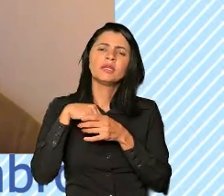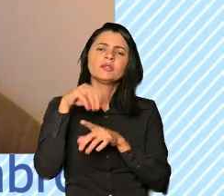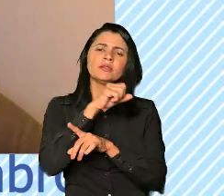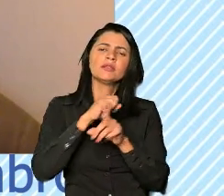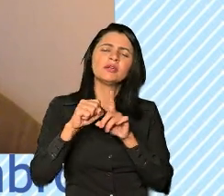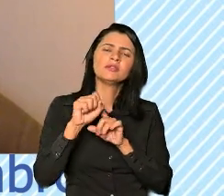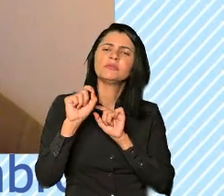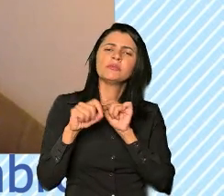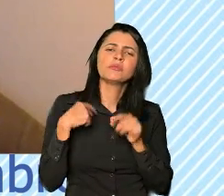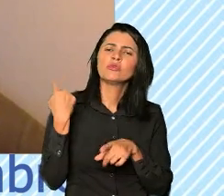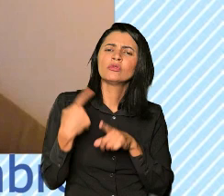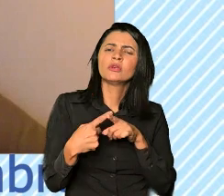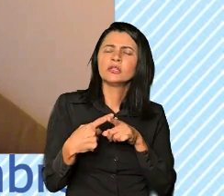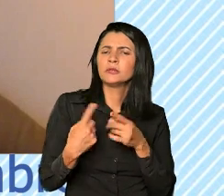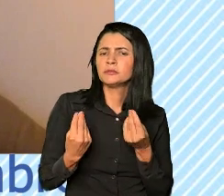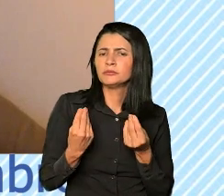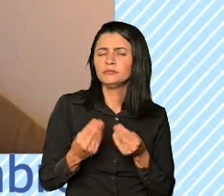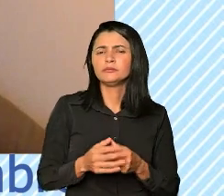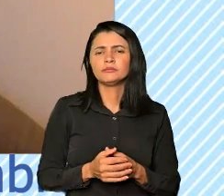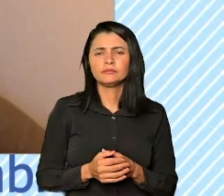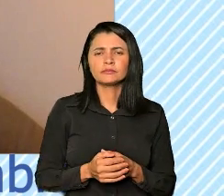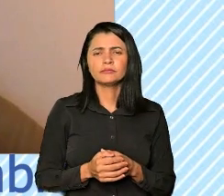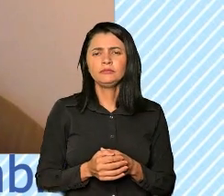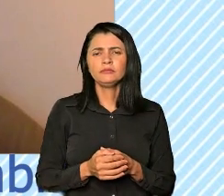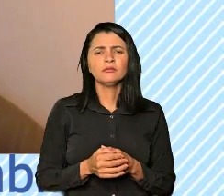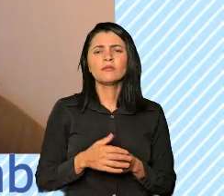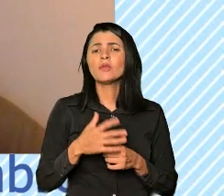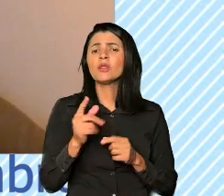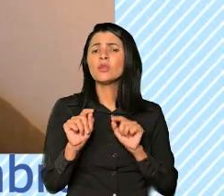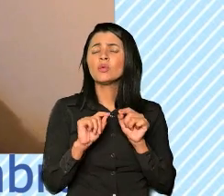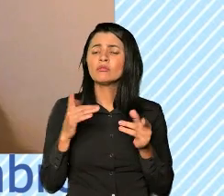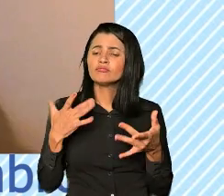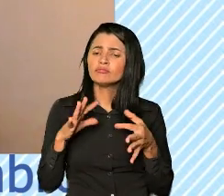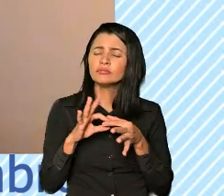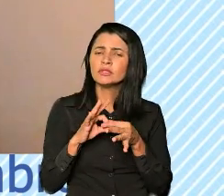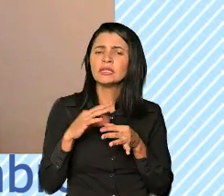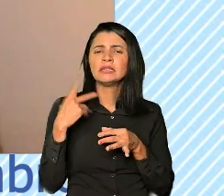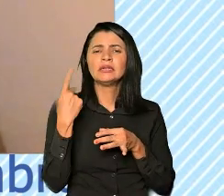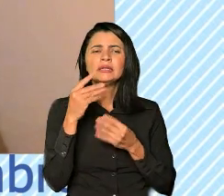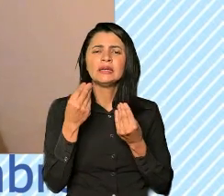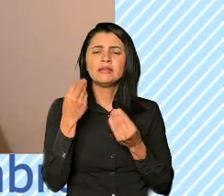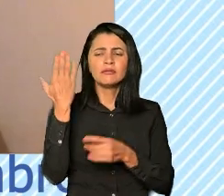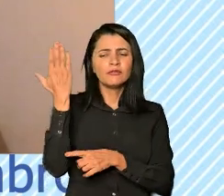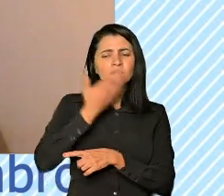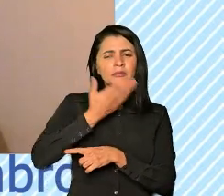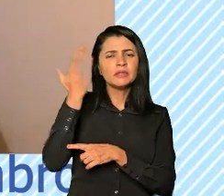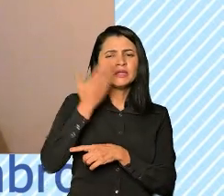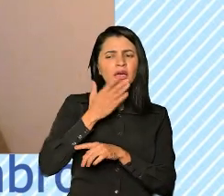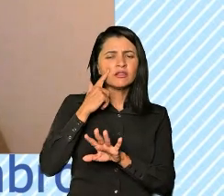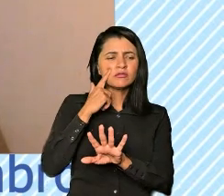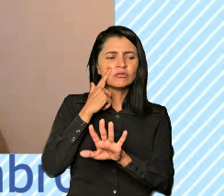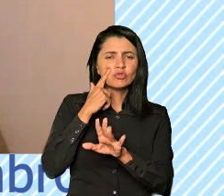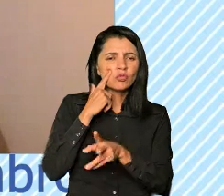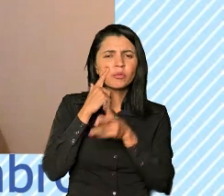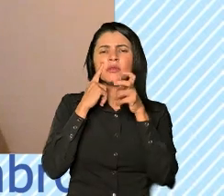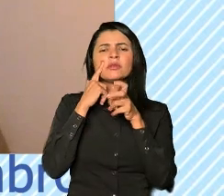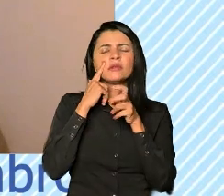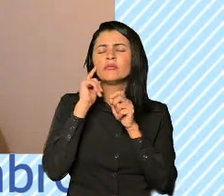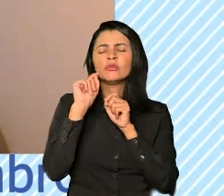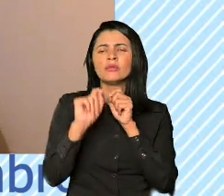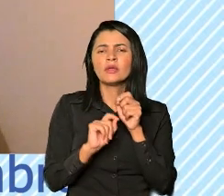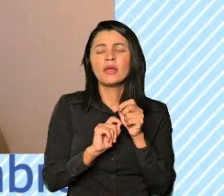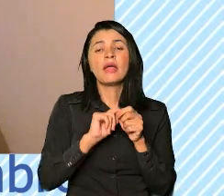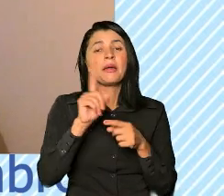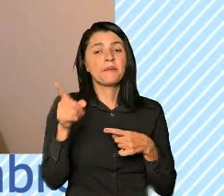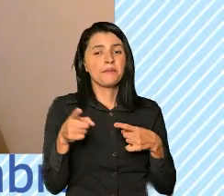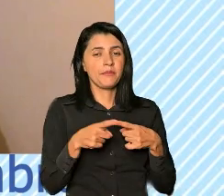nossa sociedade. E o que conecta nessas formas de invisibilidade? Primeiro,